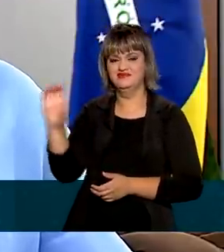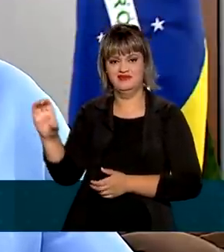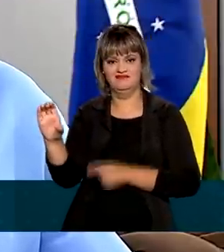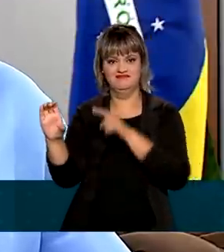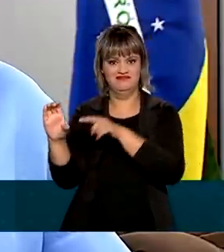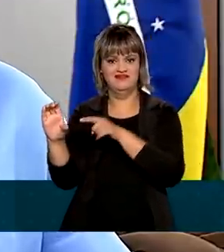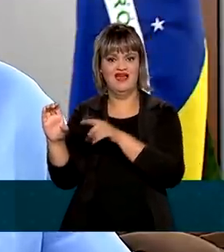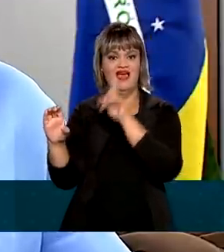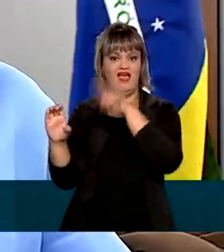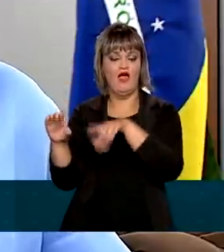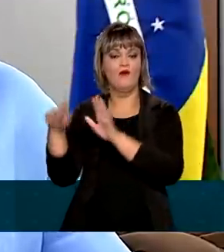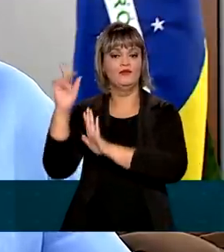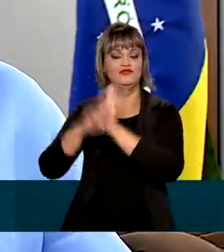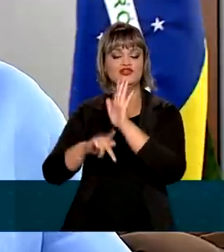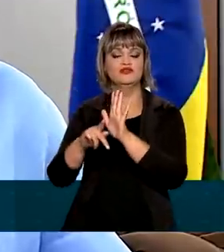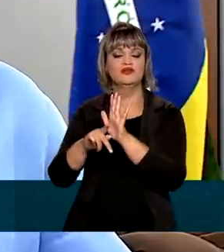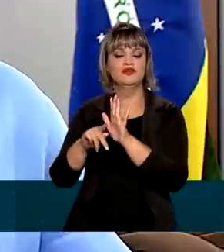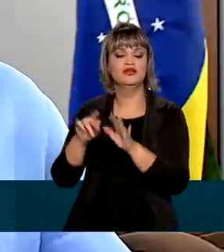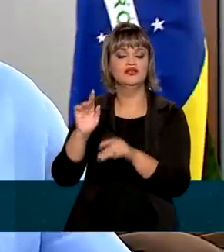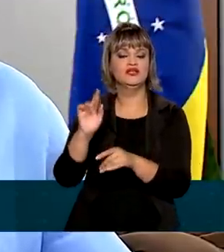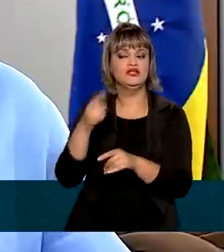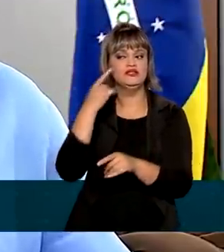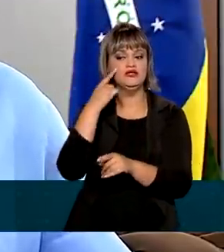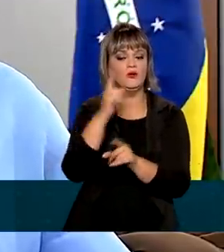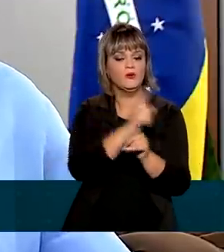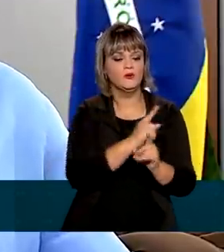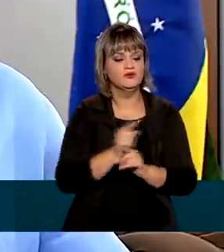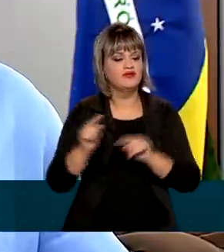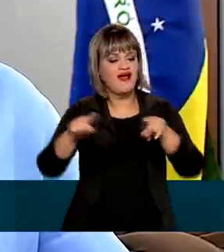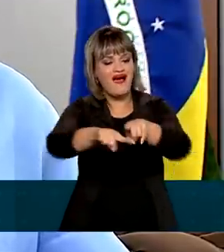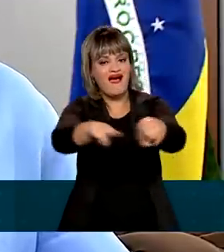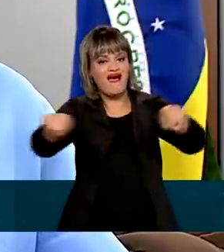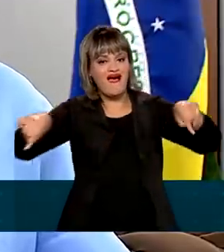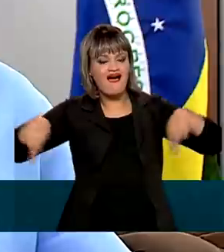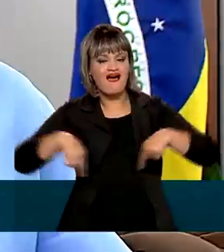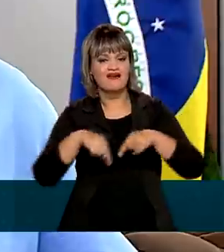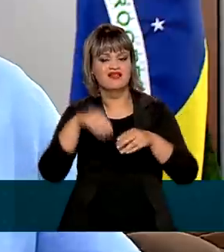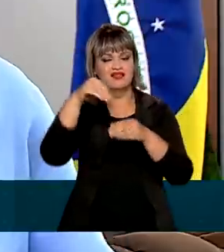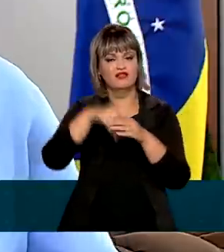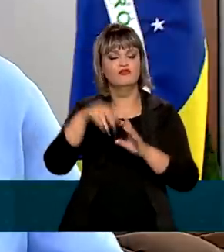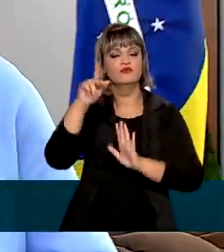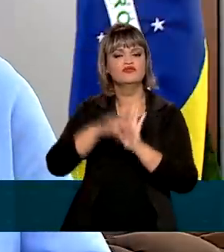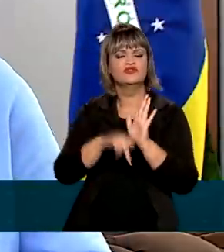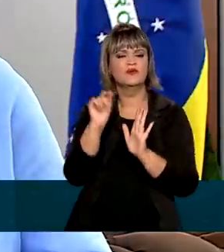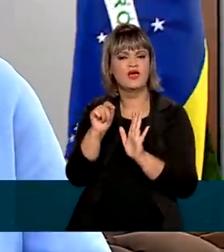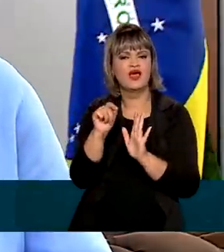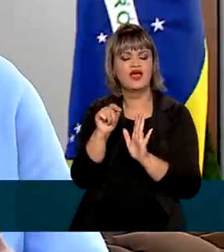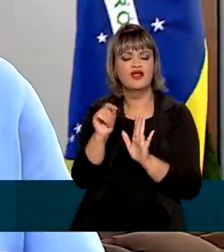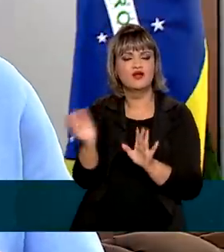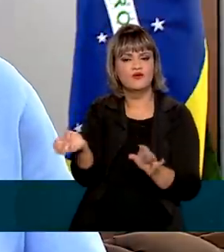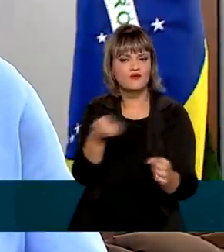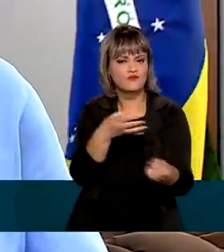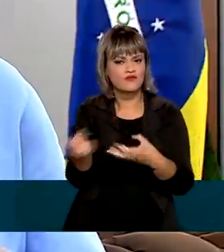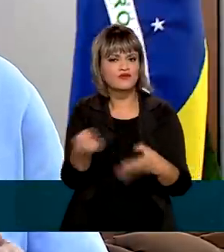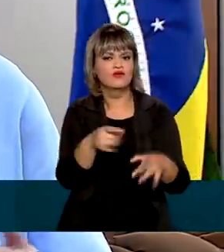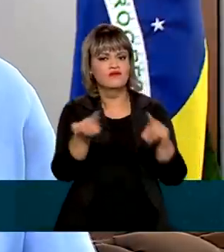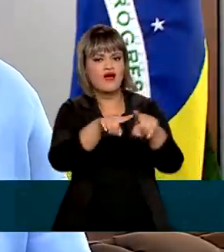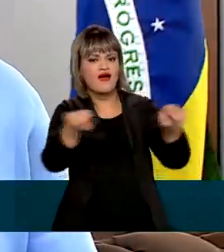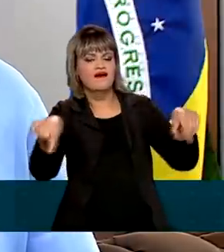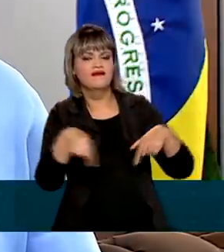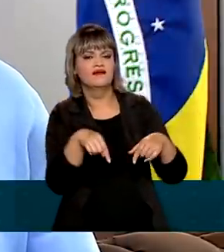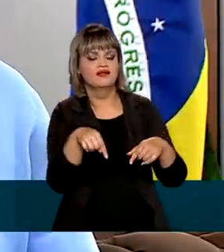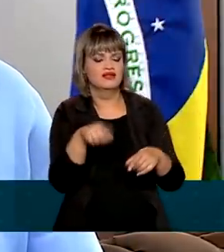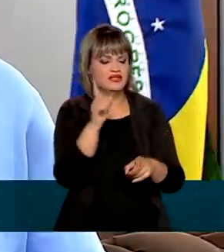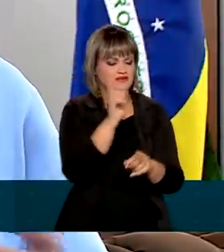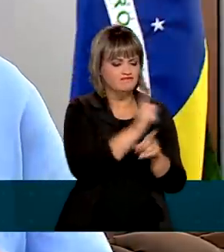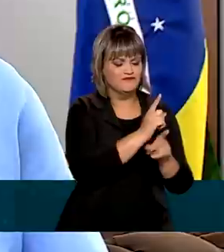que vem cada vez trazendo mais áreas a dentro deste projeto que é o que a renovação de áreas que